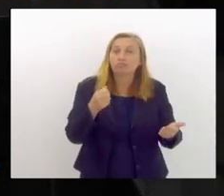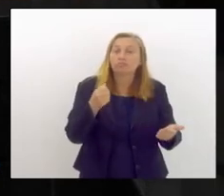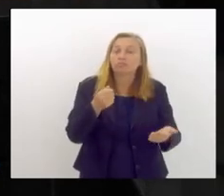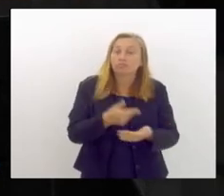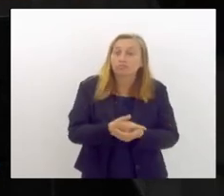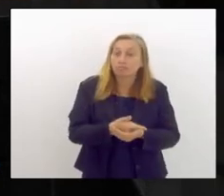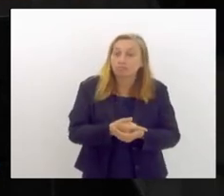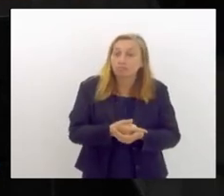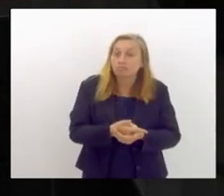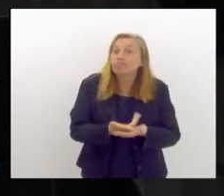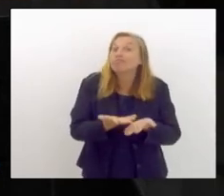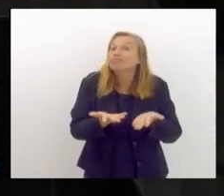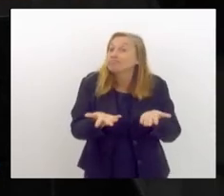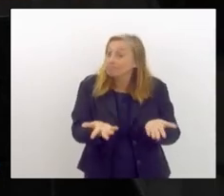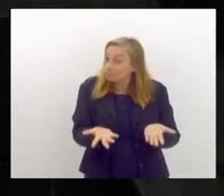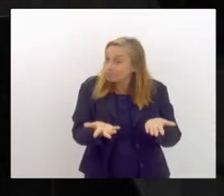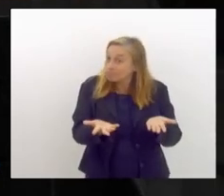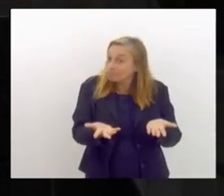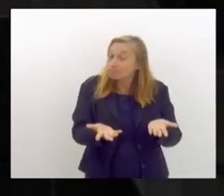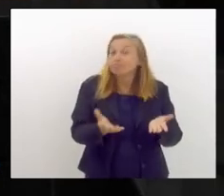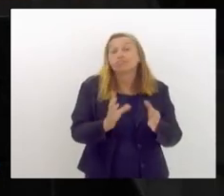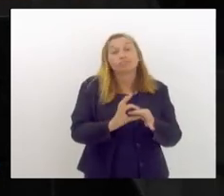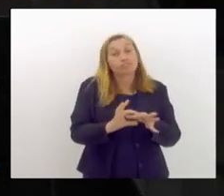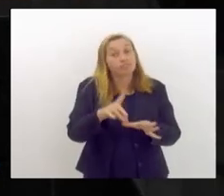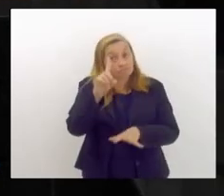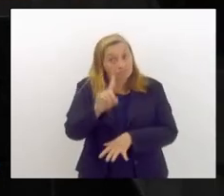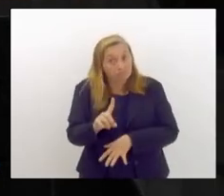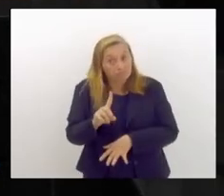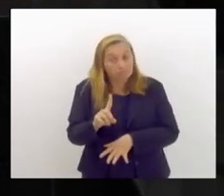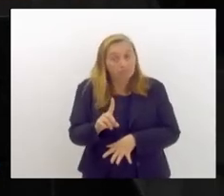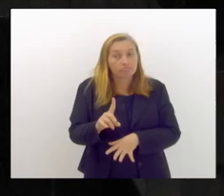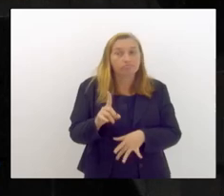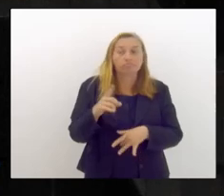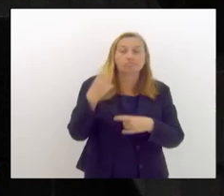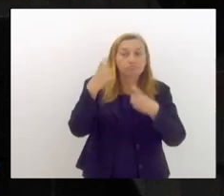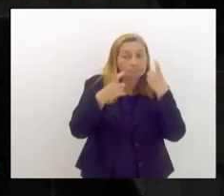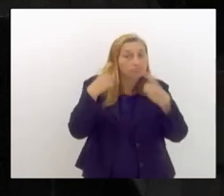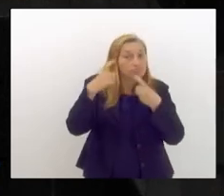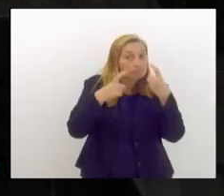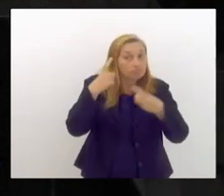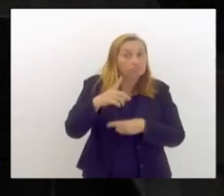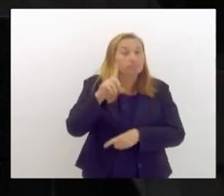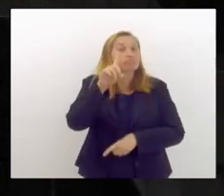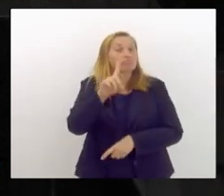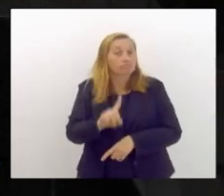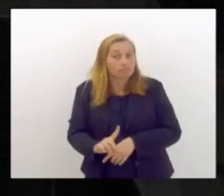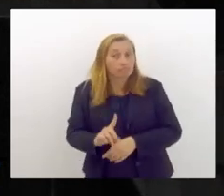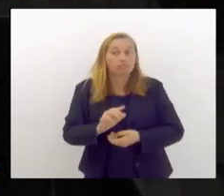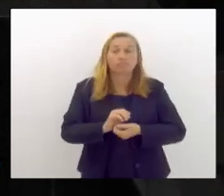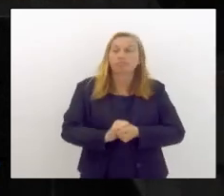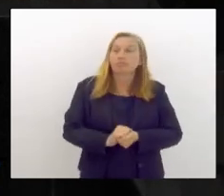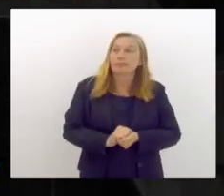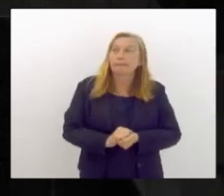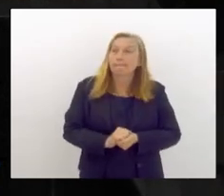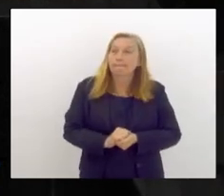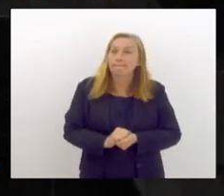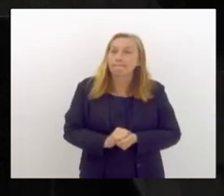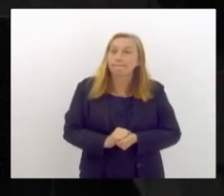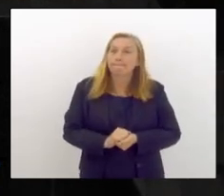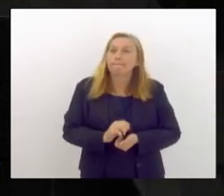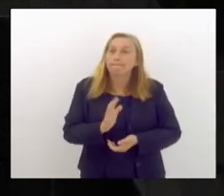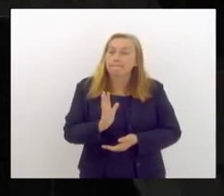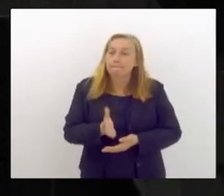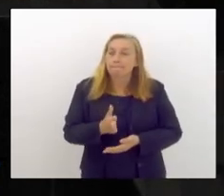Isso deixa os nossos diretores muito apreensivos, diretores esses que já